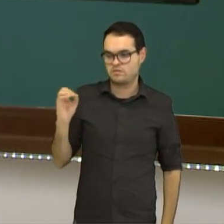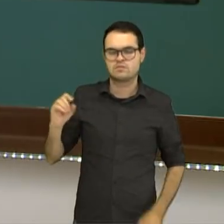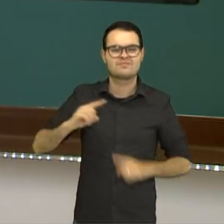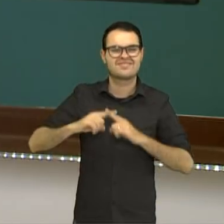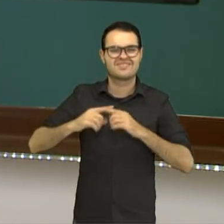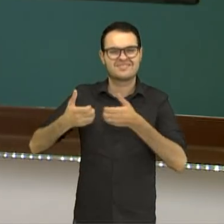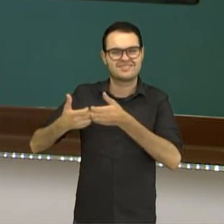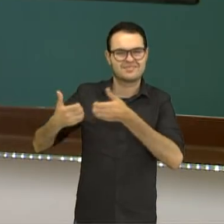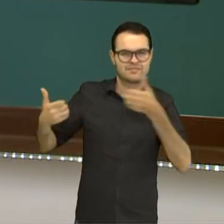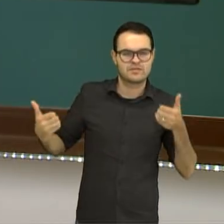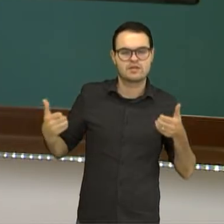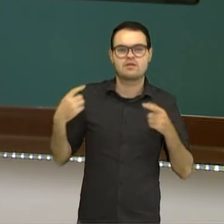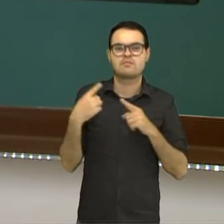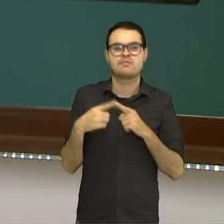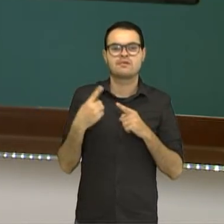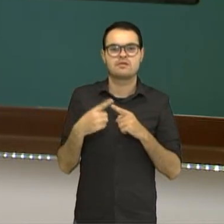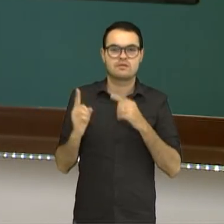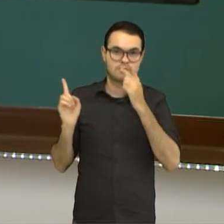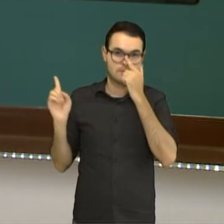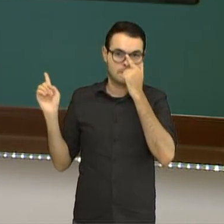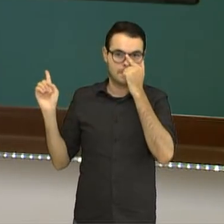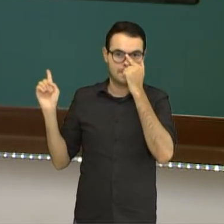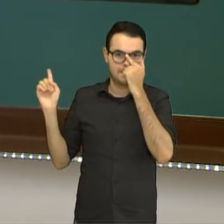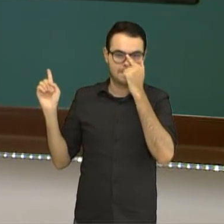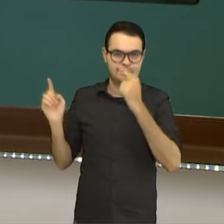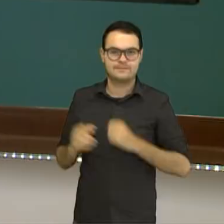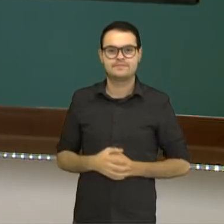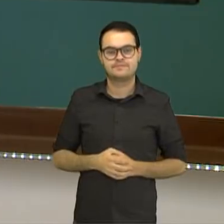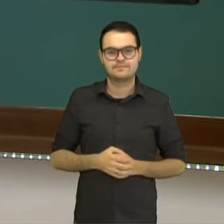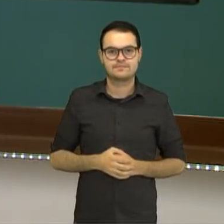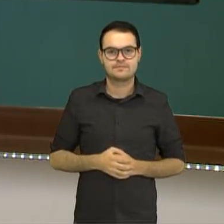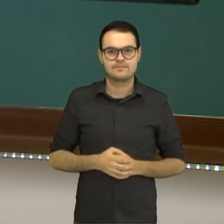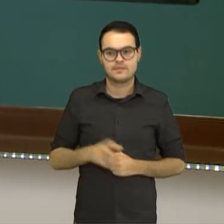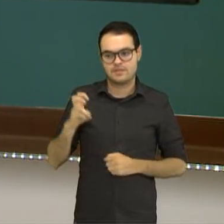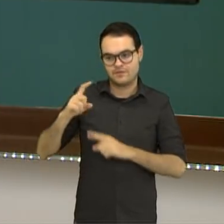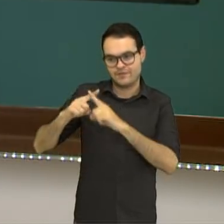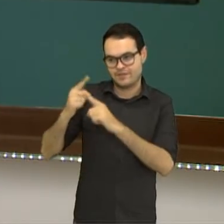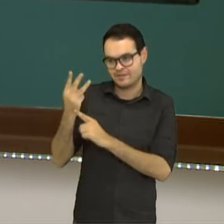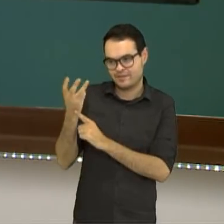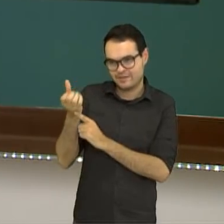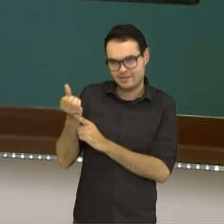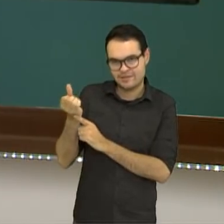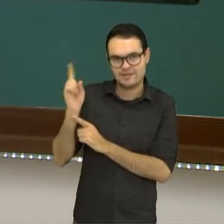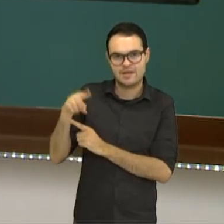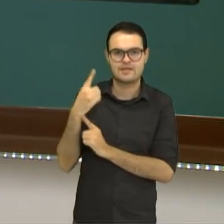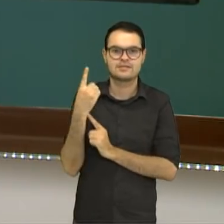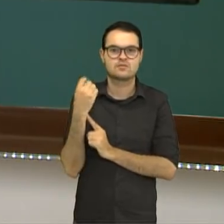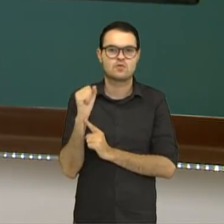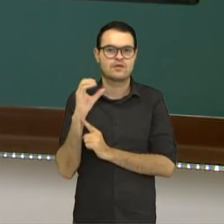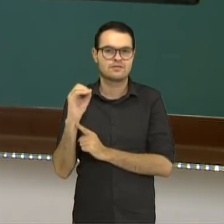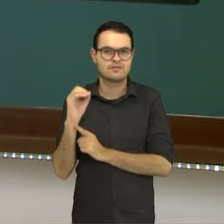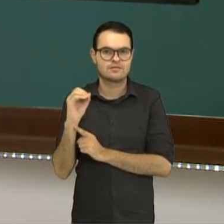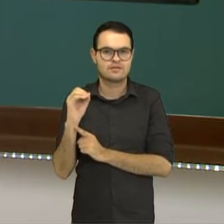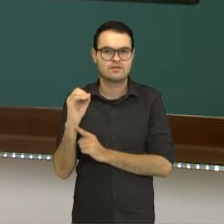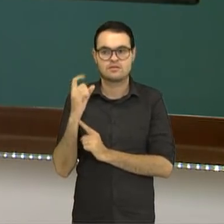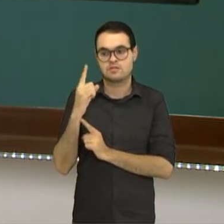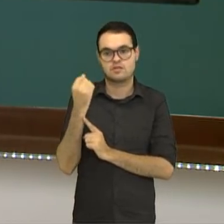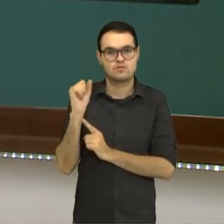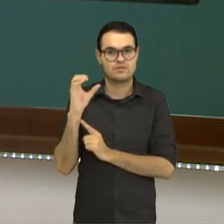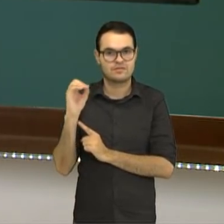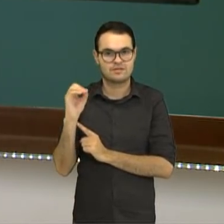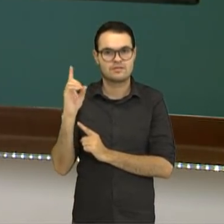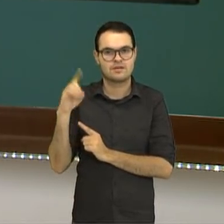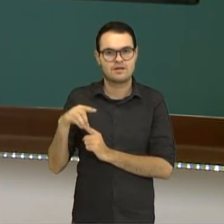o 1.800? Porque se eu for fazendo a conta, 5 vezes o 36 vai dar 180. E o 180 daí